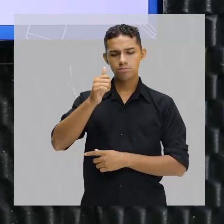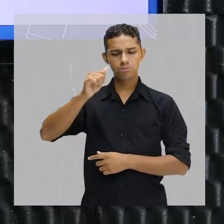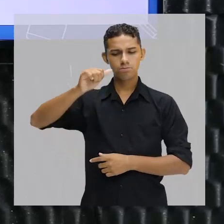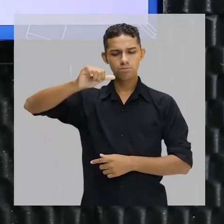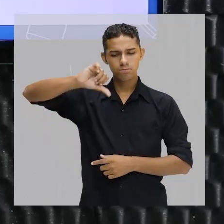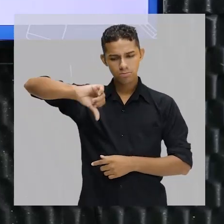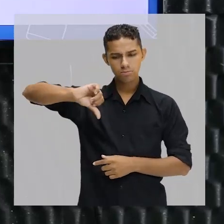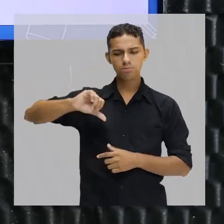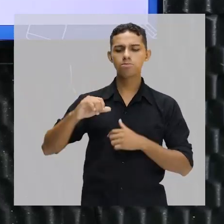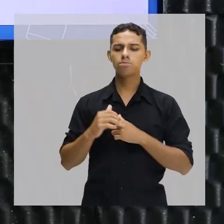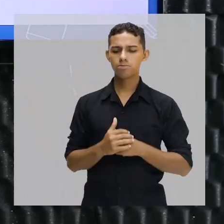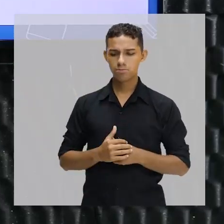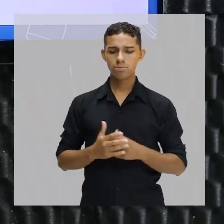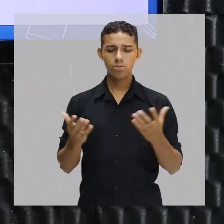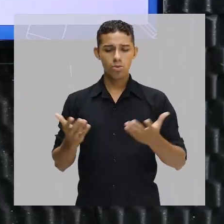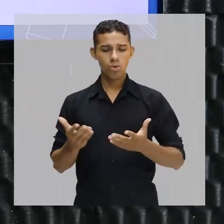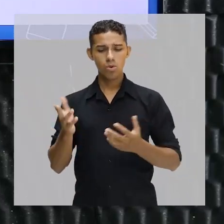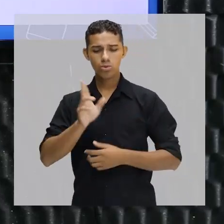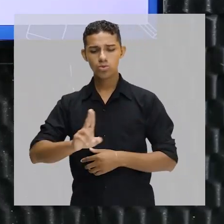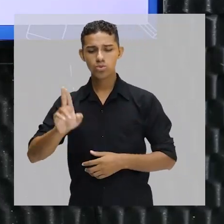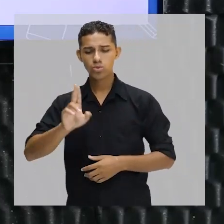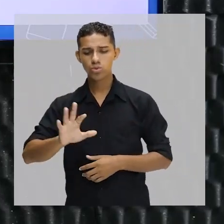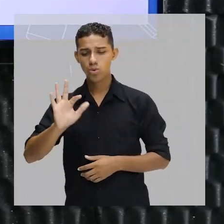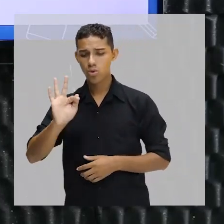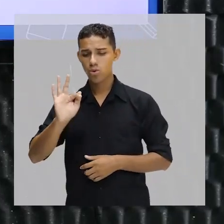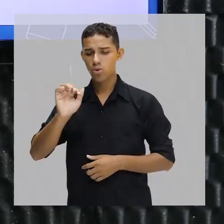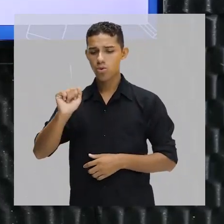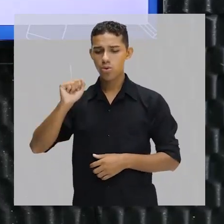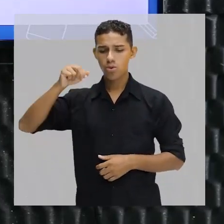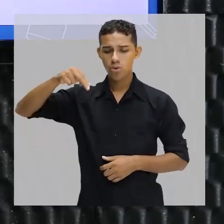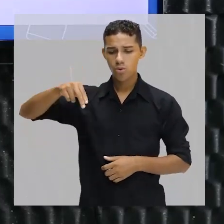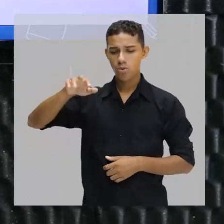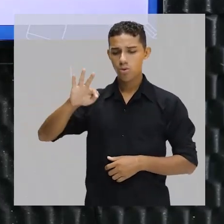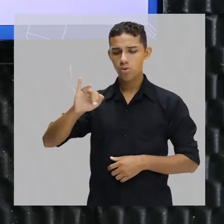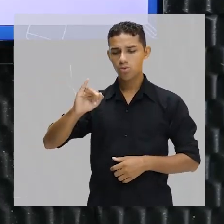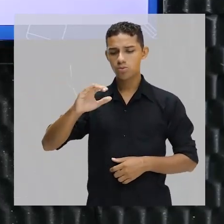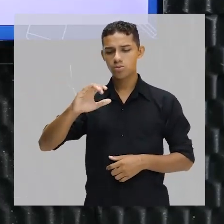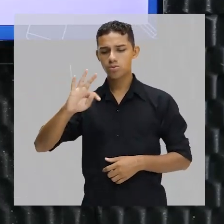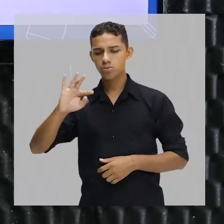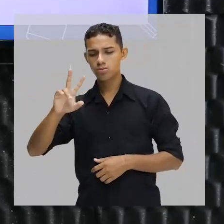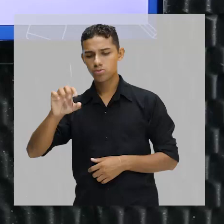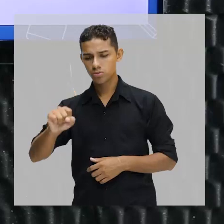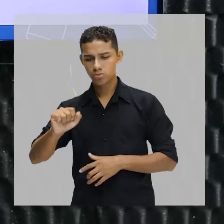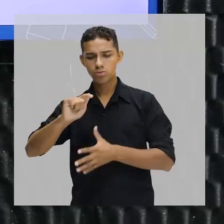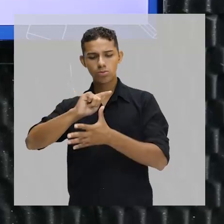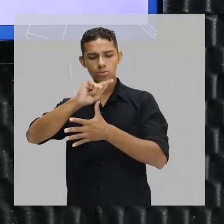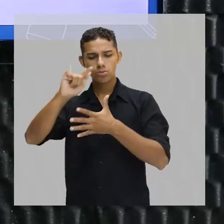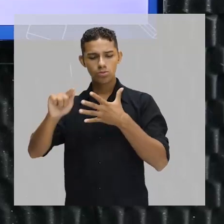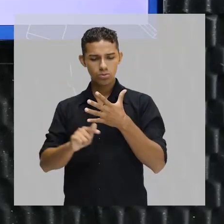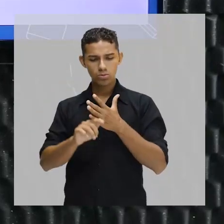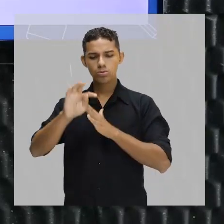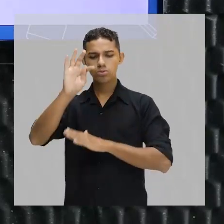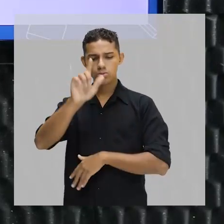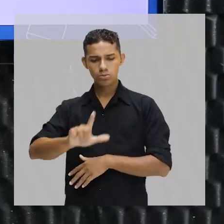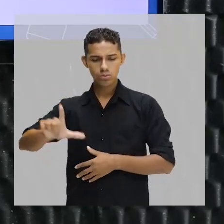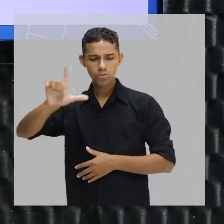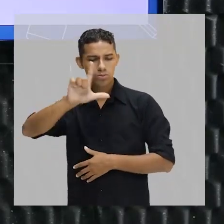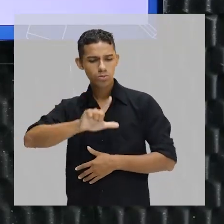gênero literário desenvolvido por amantes da literatura que escrevem textos a partir das narrativas que